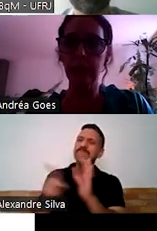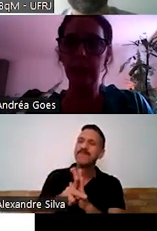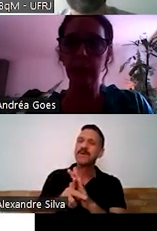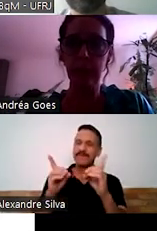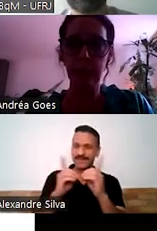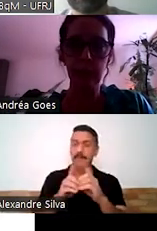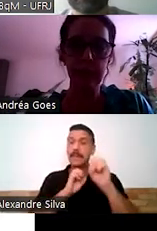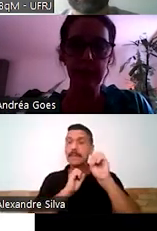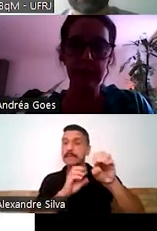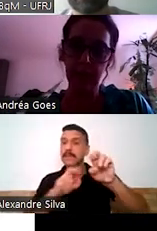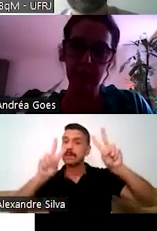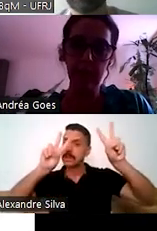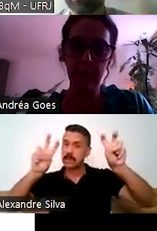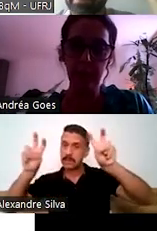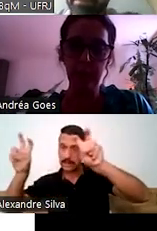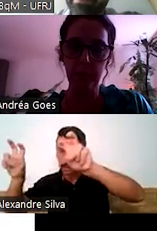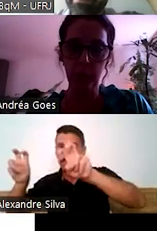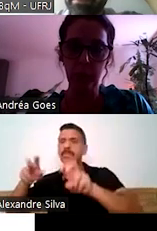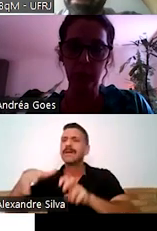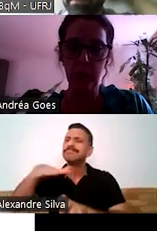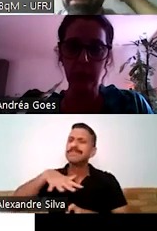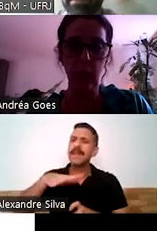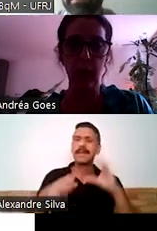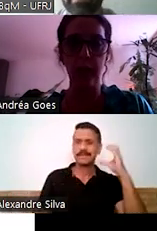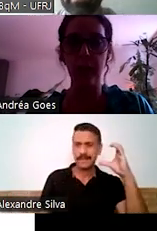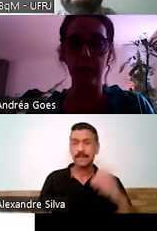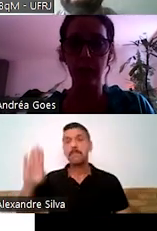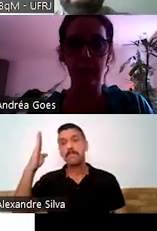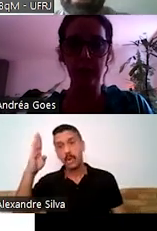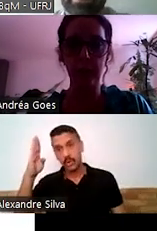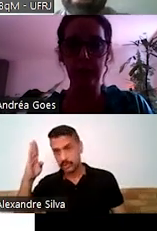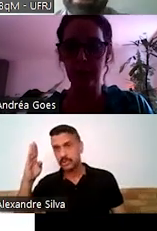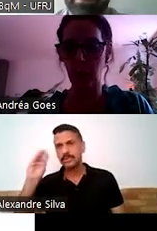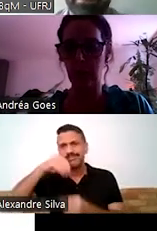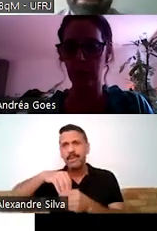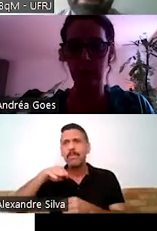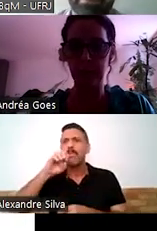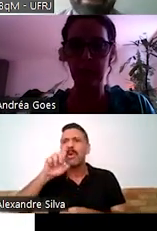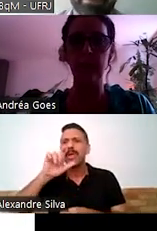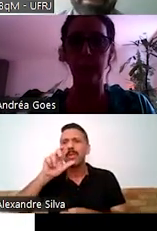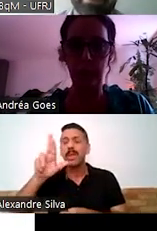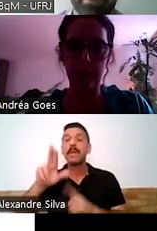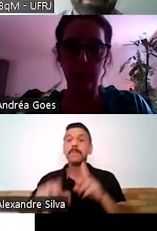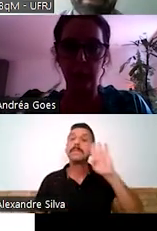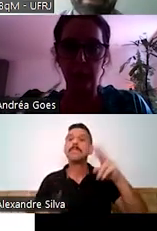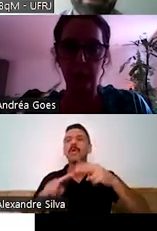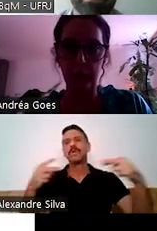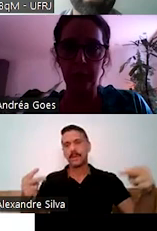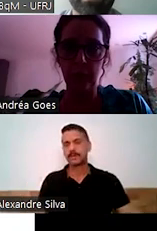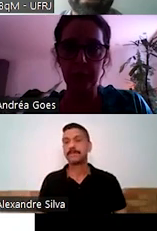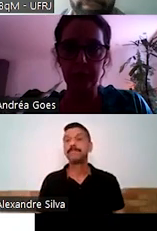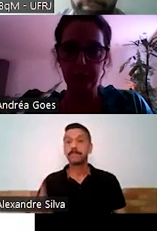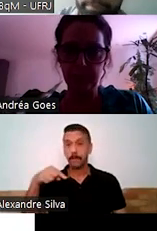de determinados temas das ciências e biologia molecular e genética, principalmente. Então, próximo, por